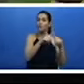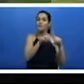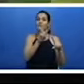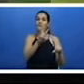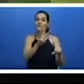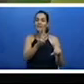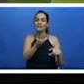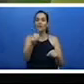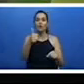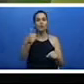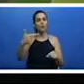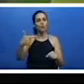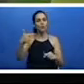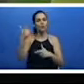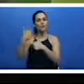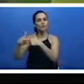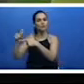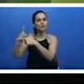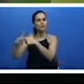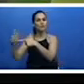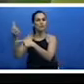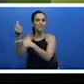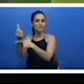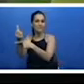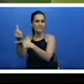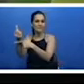12. Dividido por 6,